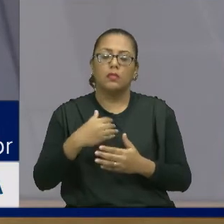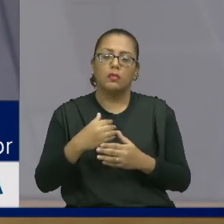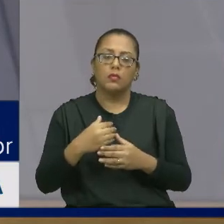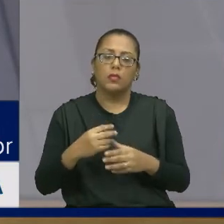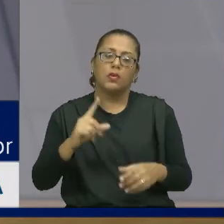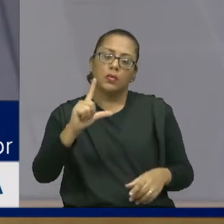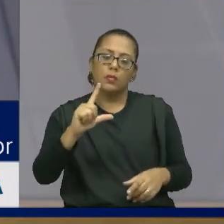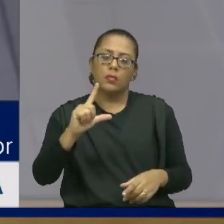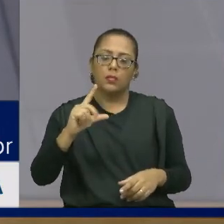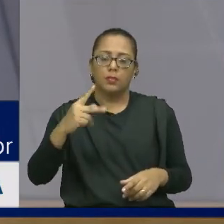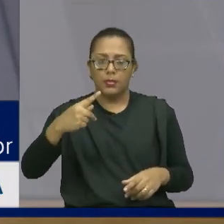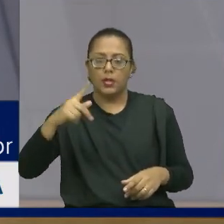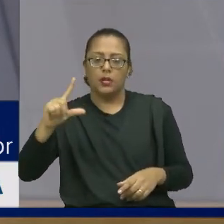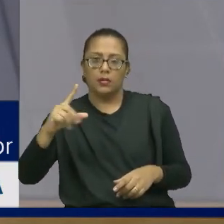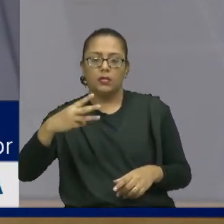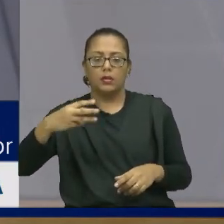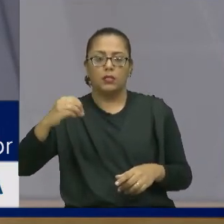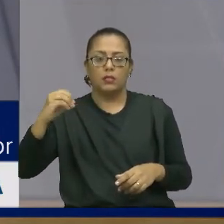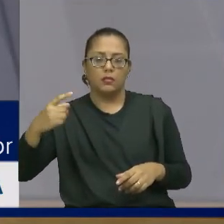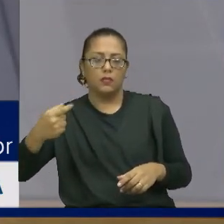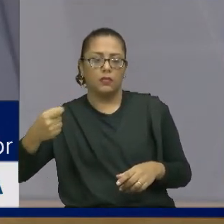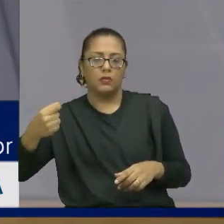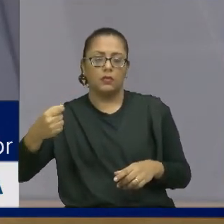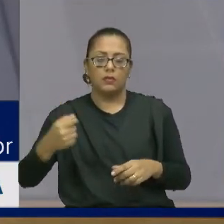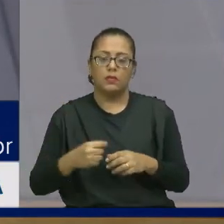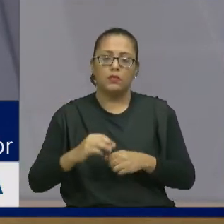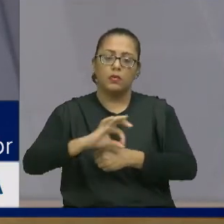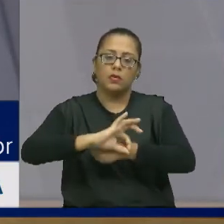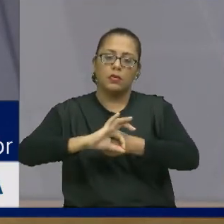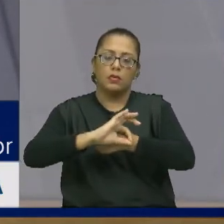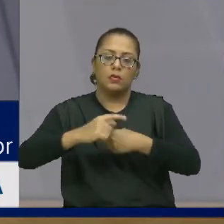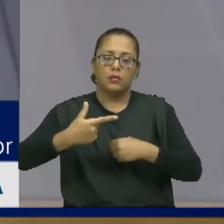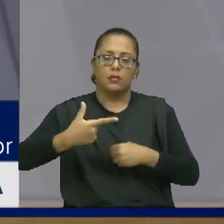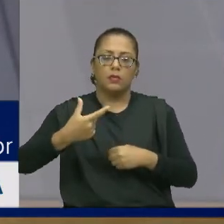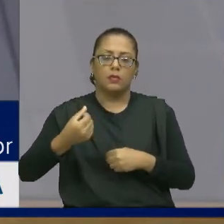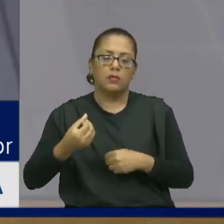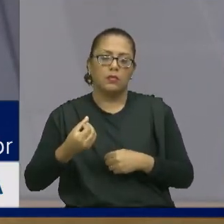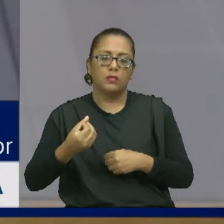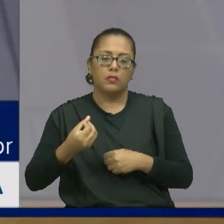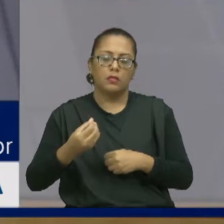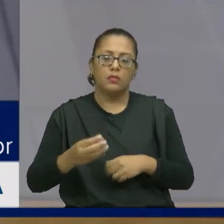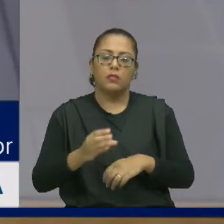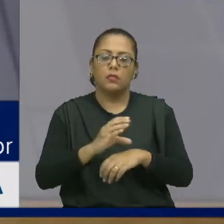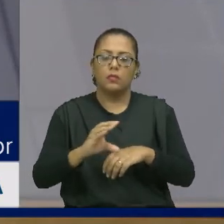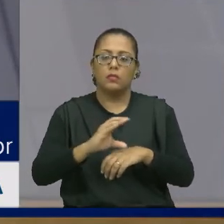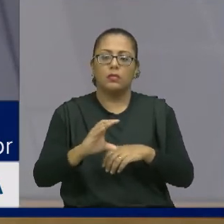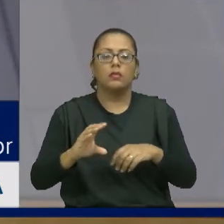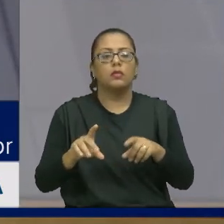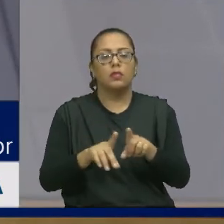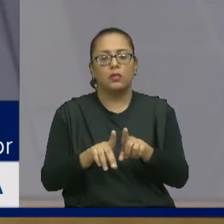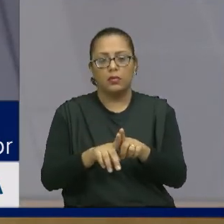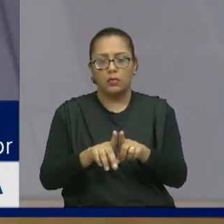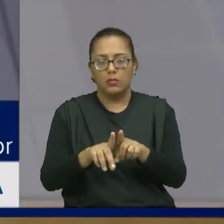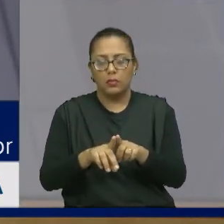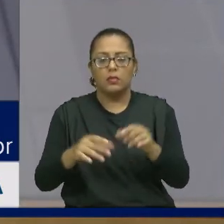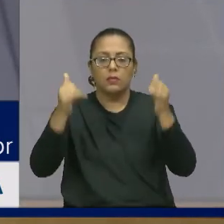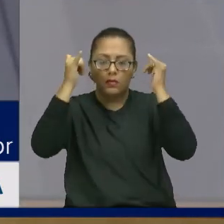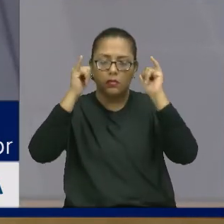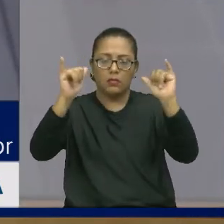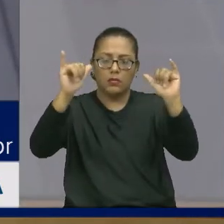PL 300/2020. Artigo 26. Os conselheiros e representantes